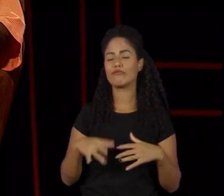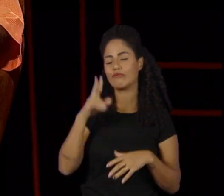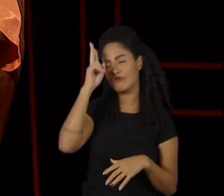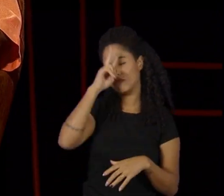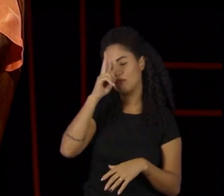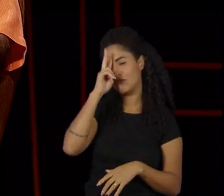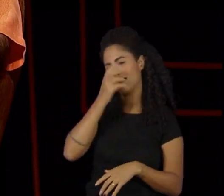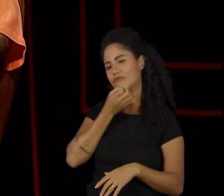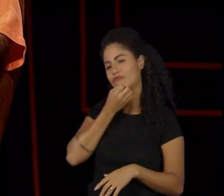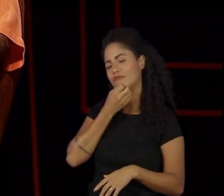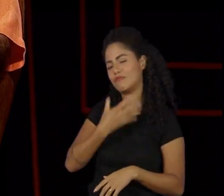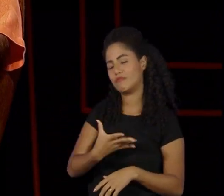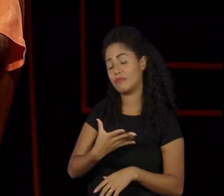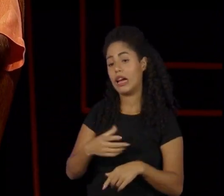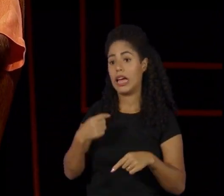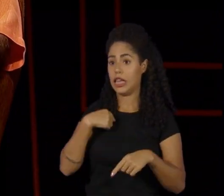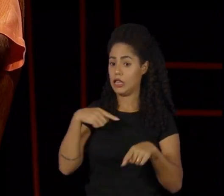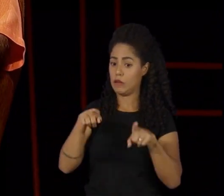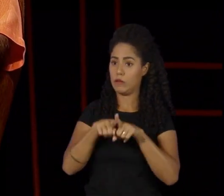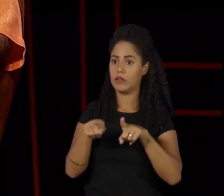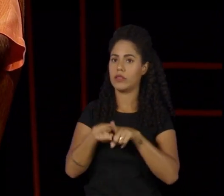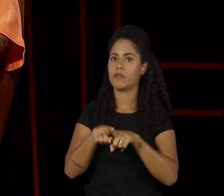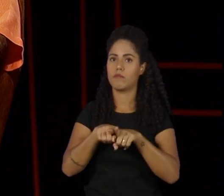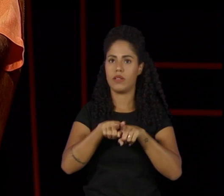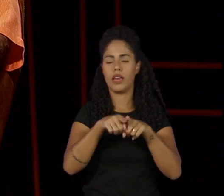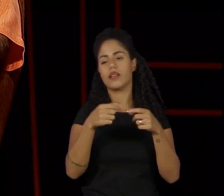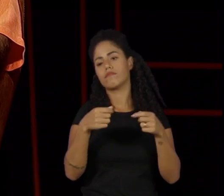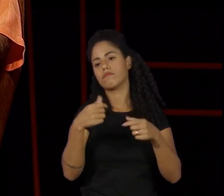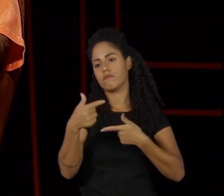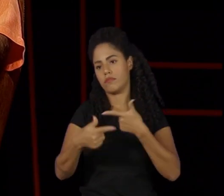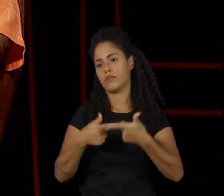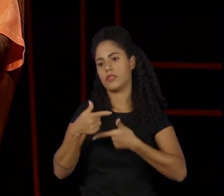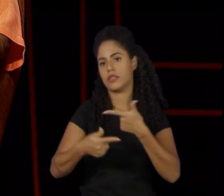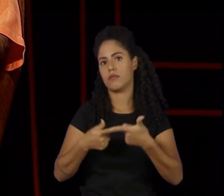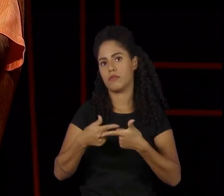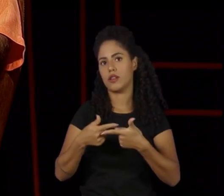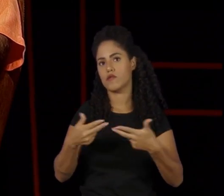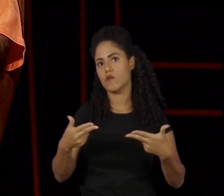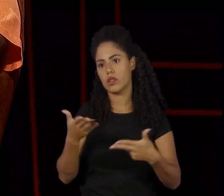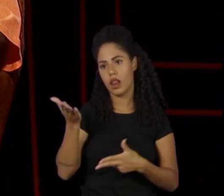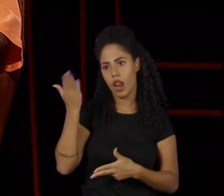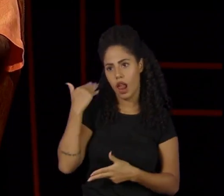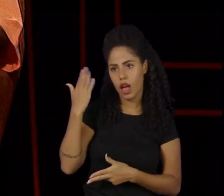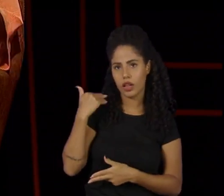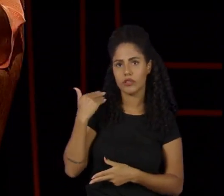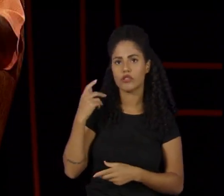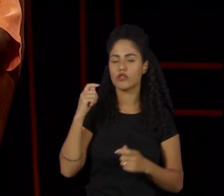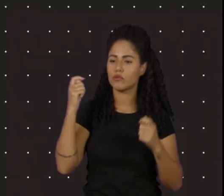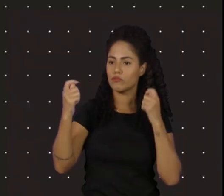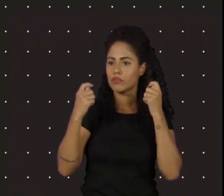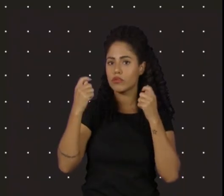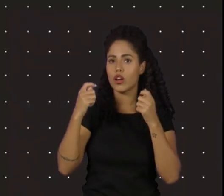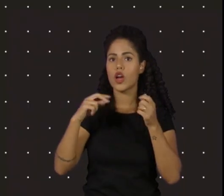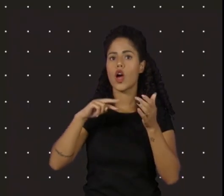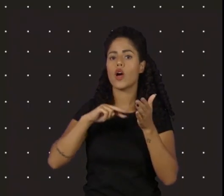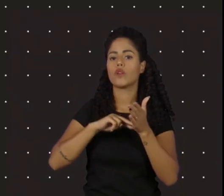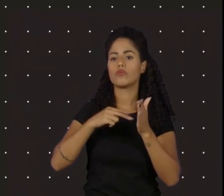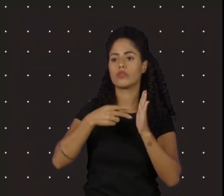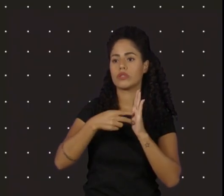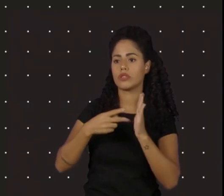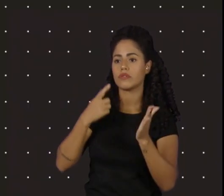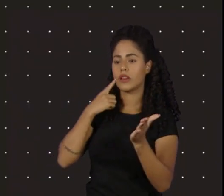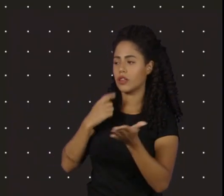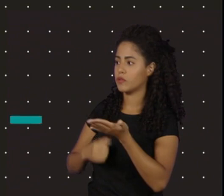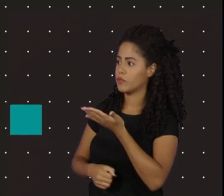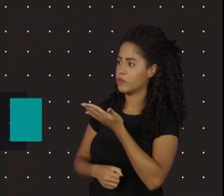outro. Eu fiz um inédito dele. O Tempo da discoteca? Sob o signo da discoteca. Sob o signo